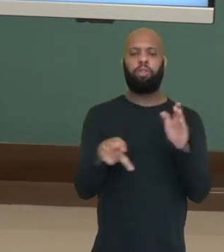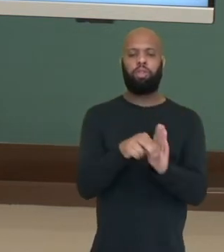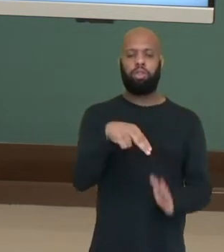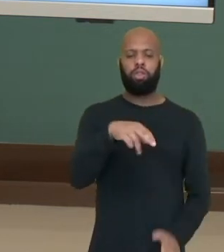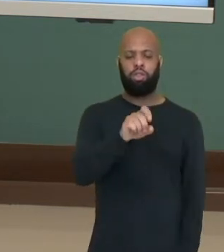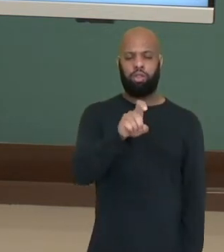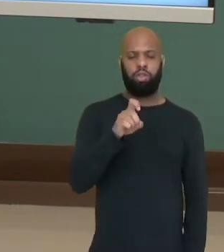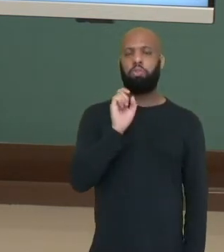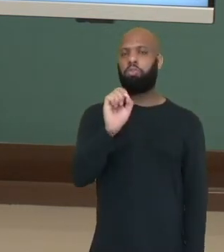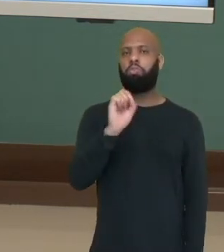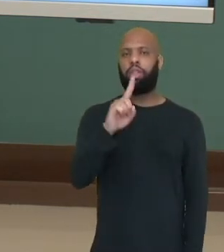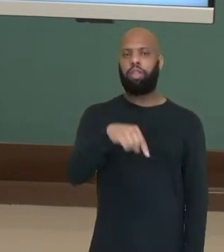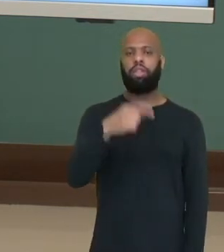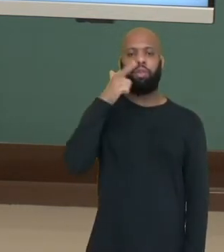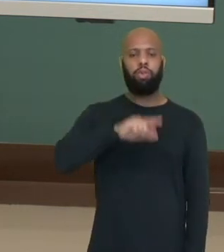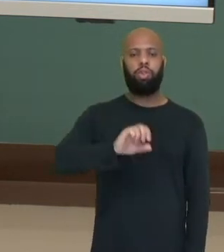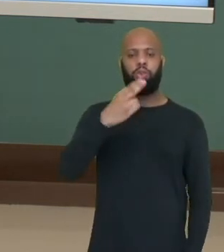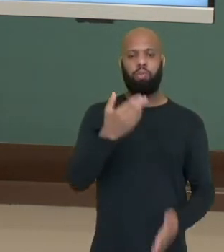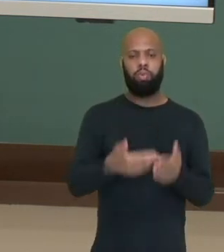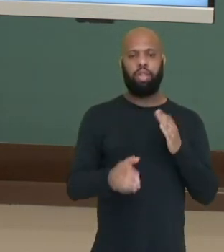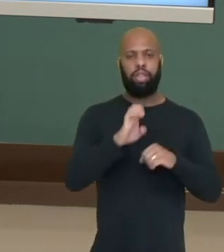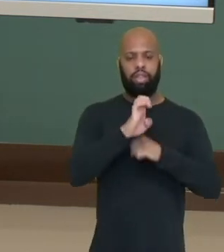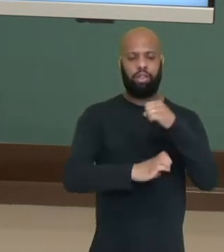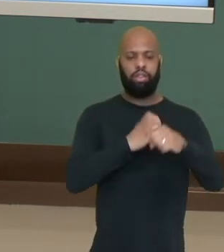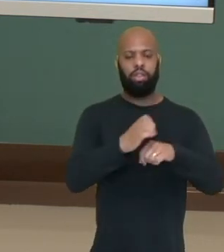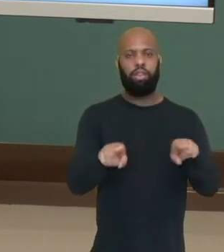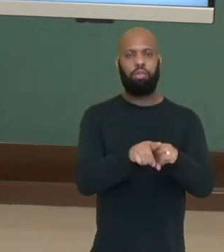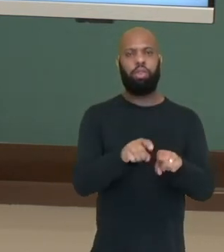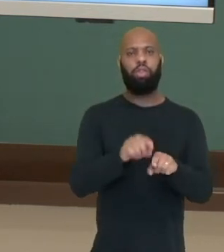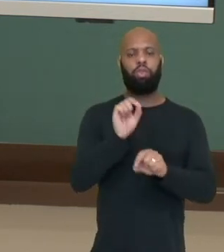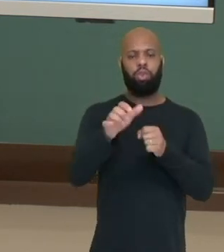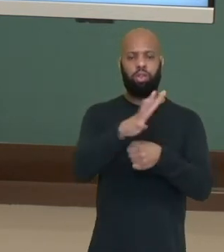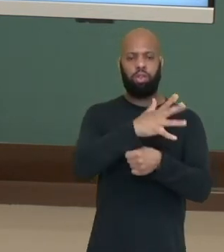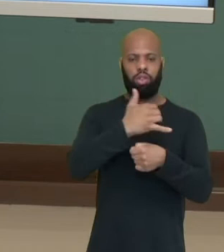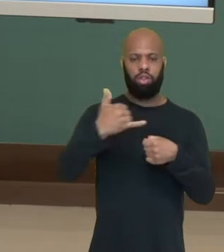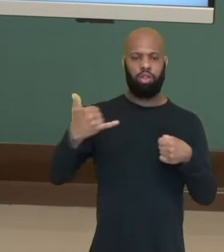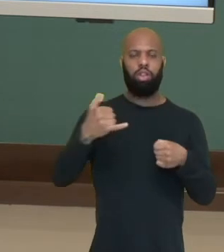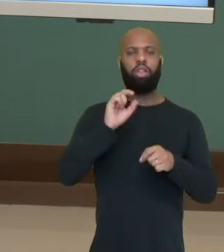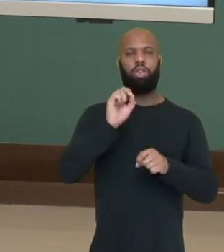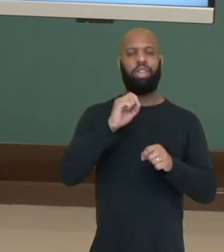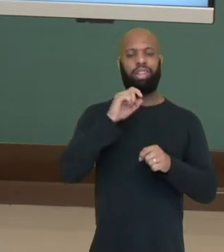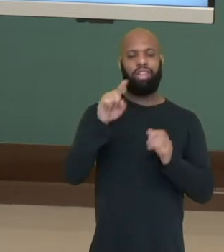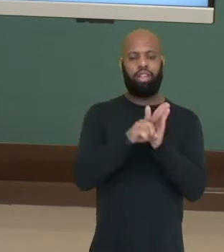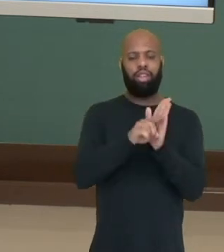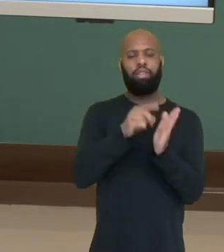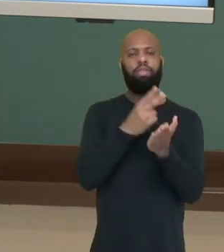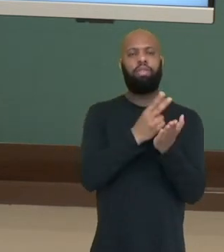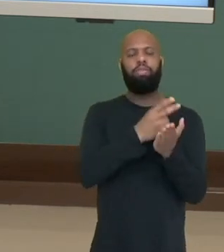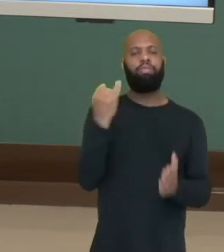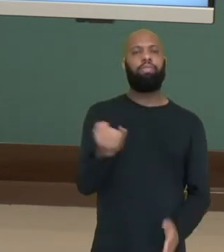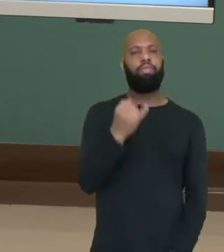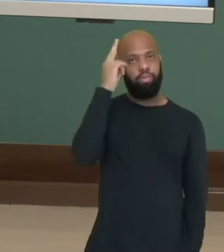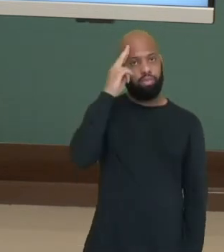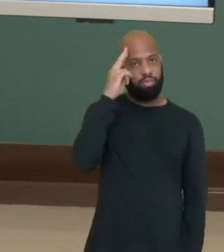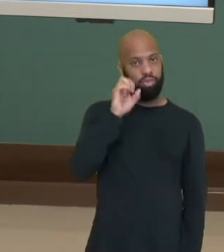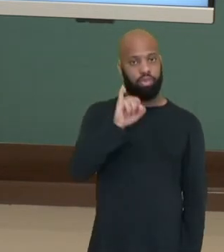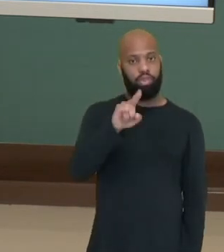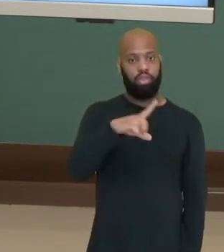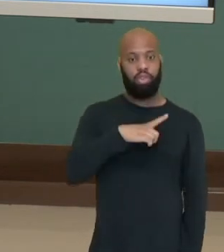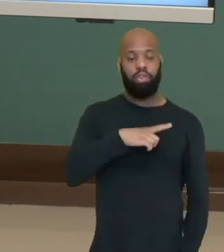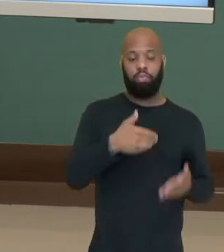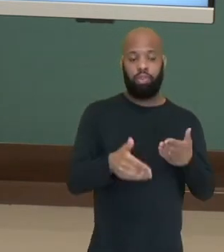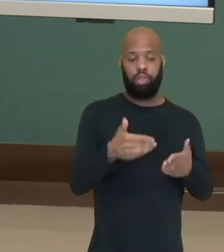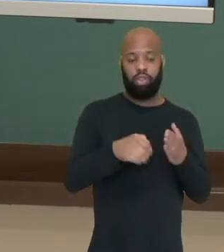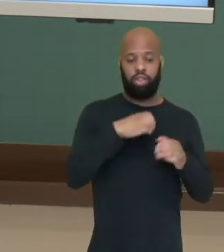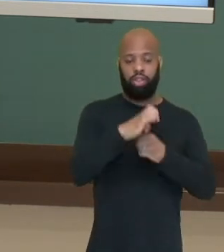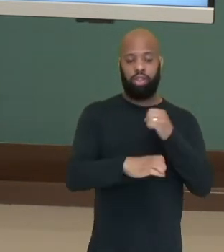está falando aí de ganhar ou receber elétrons, que são cargas negativas, e aí a gente sempre tem que lembrar que se ele está perdendo esses